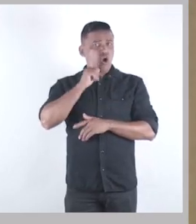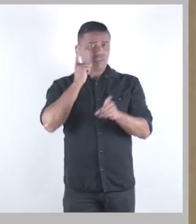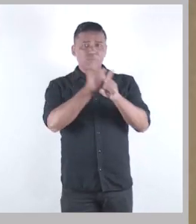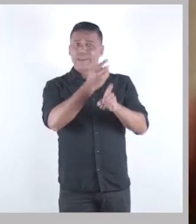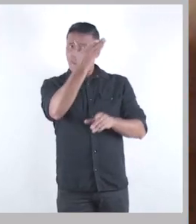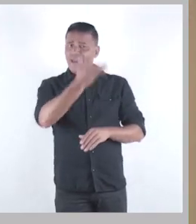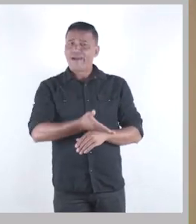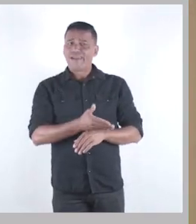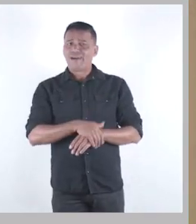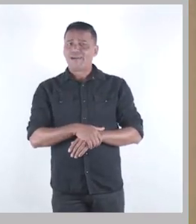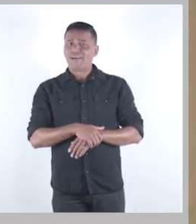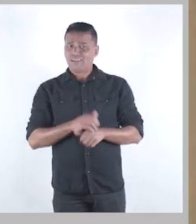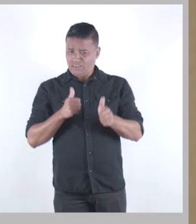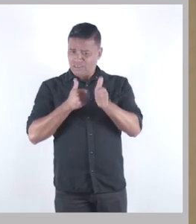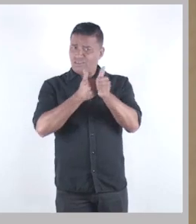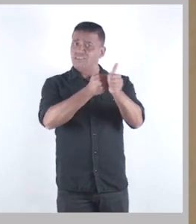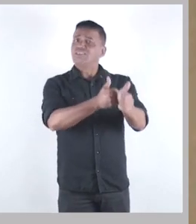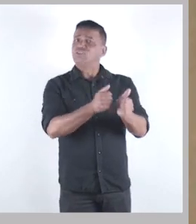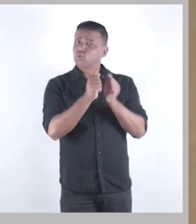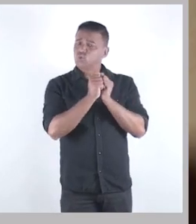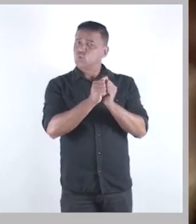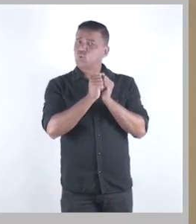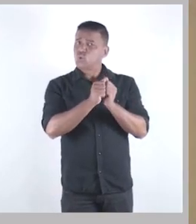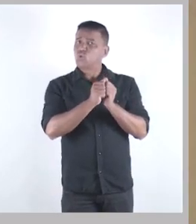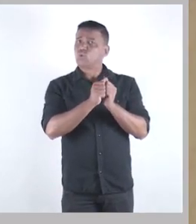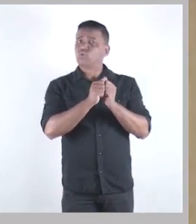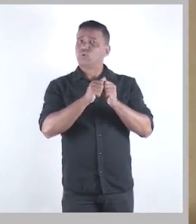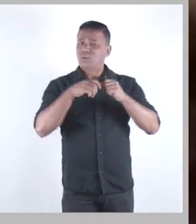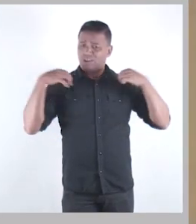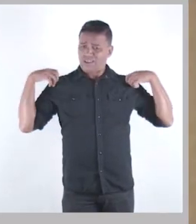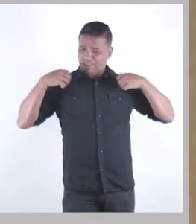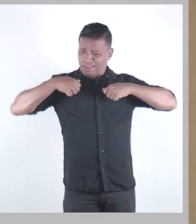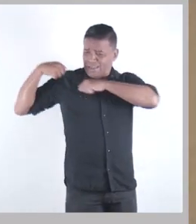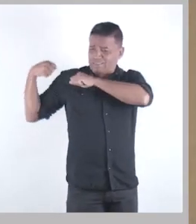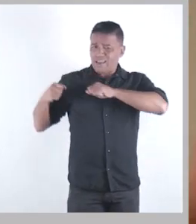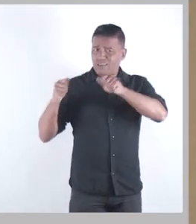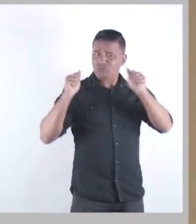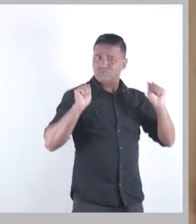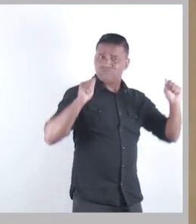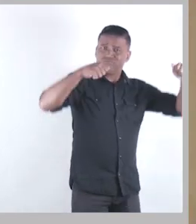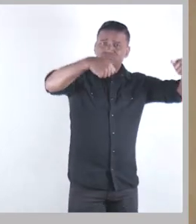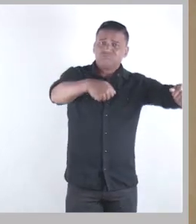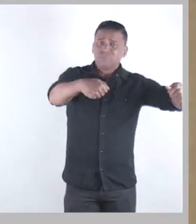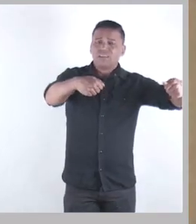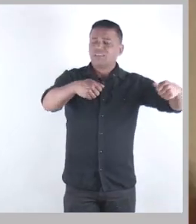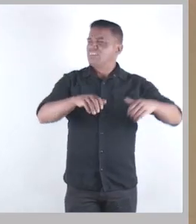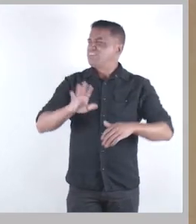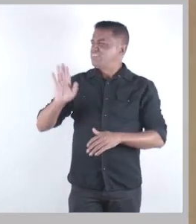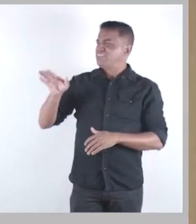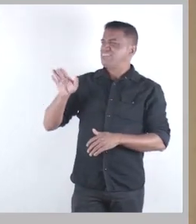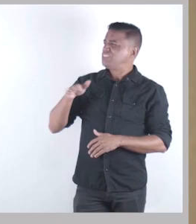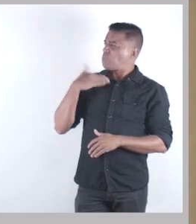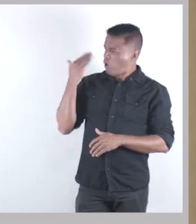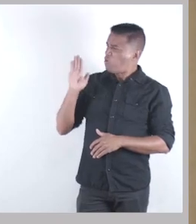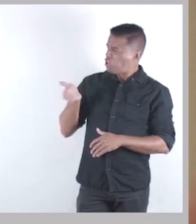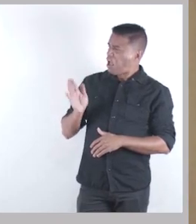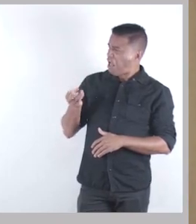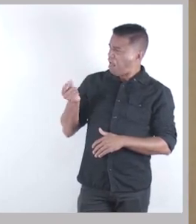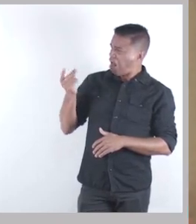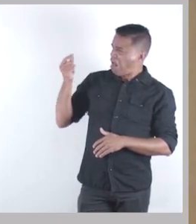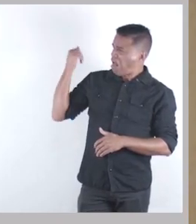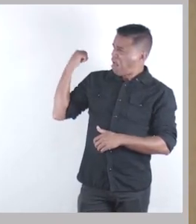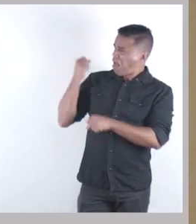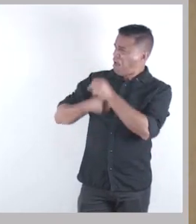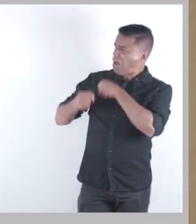ontem e ainda acompanhei e emprestei meu casaco para ela porque estava frio. Não, mas ela já foi embora há 10 anos.